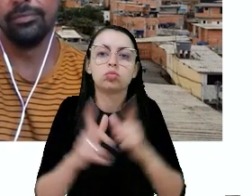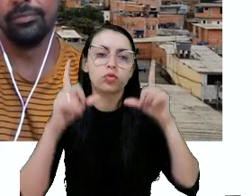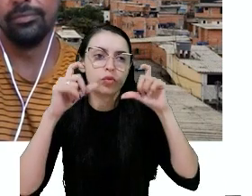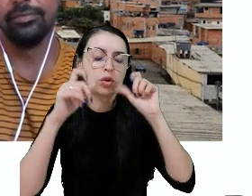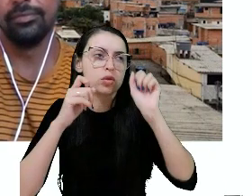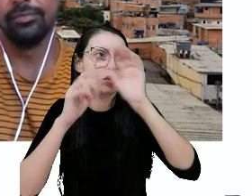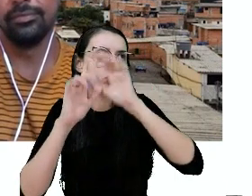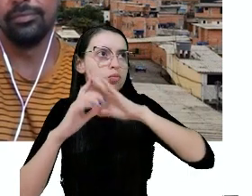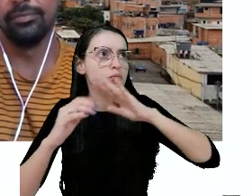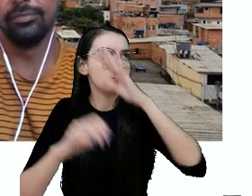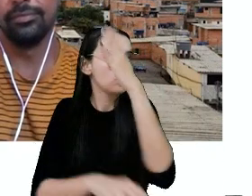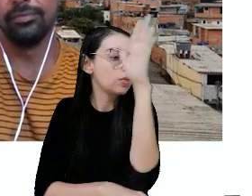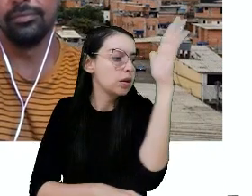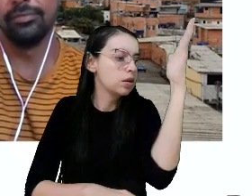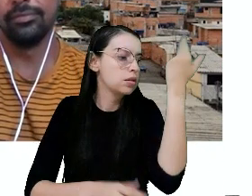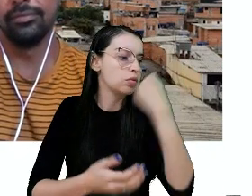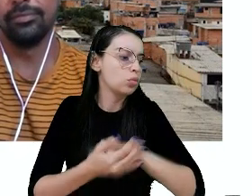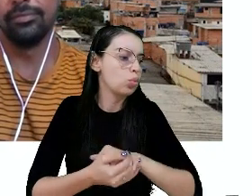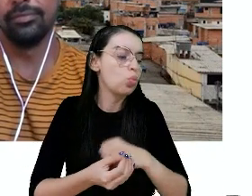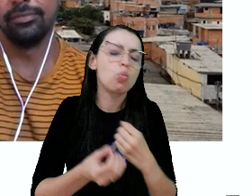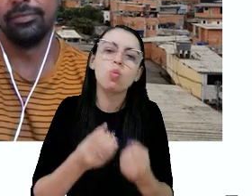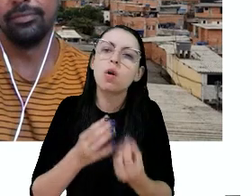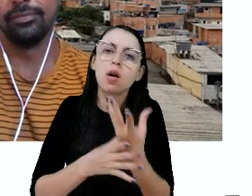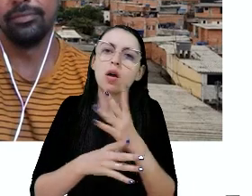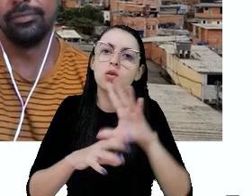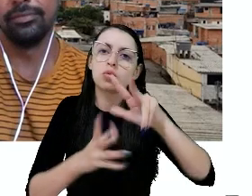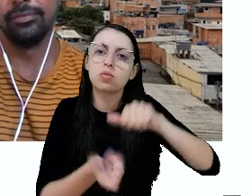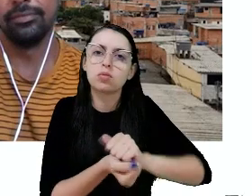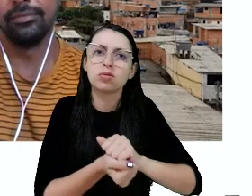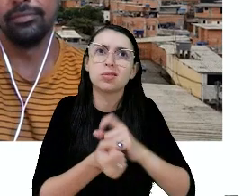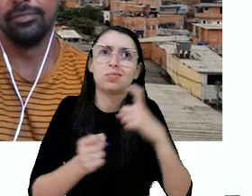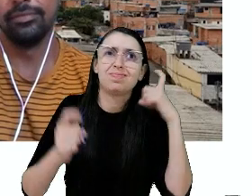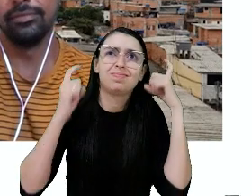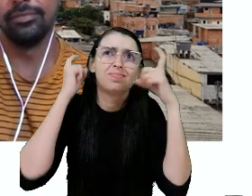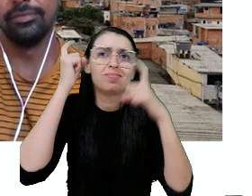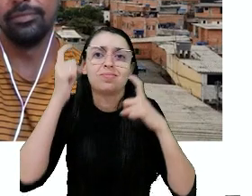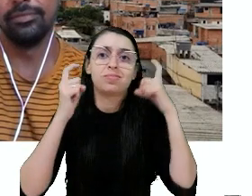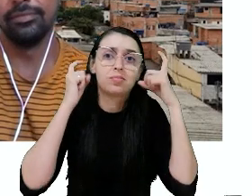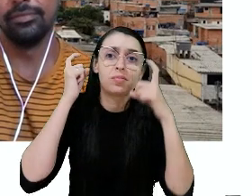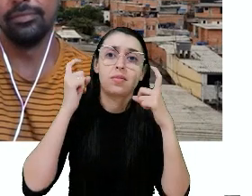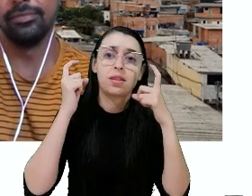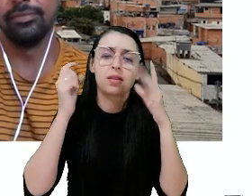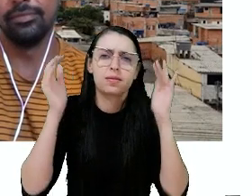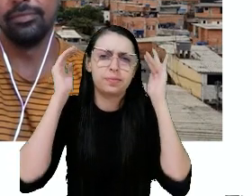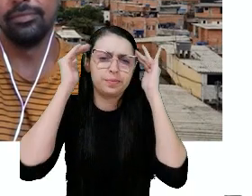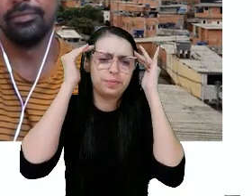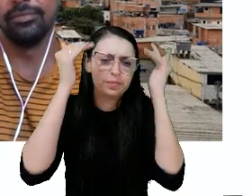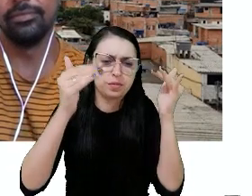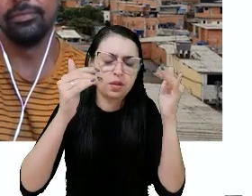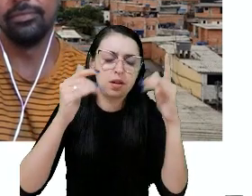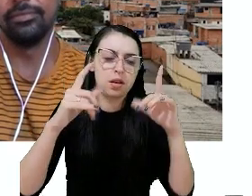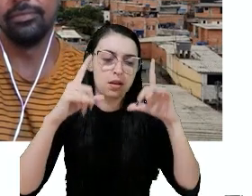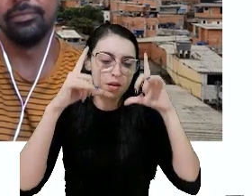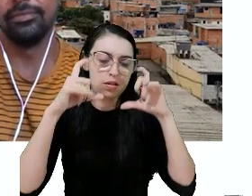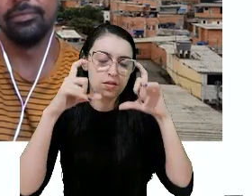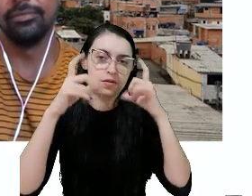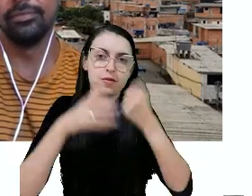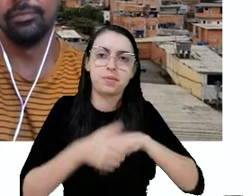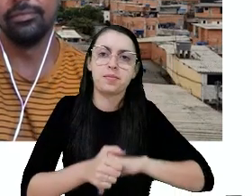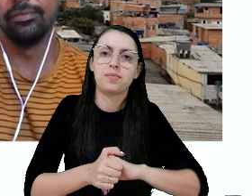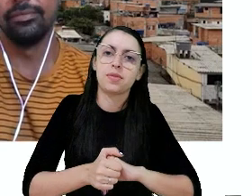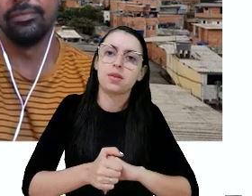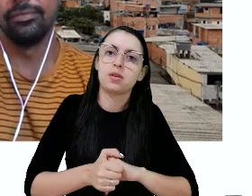paisagista famoso. Quando o mundo se tornar confuso, me concentrarei em